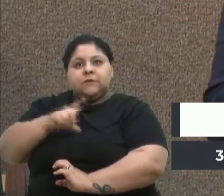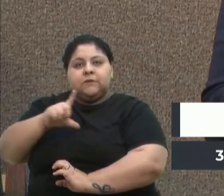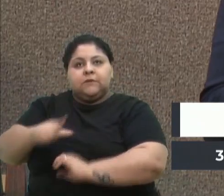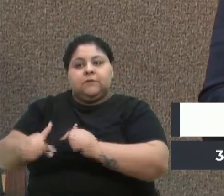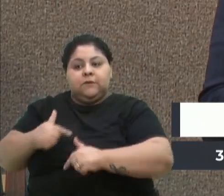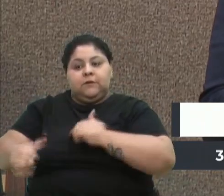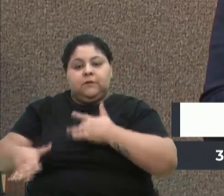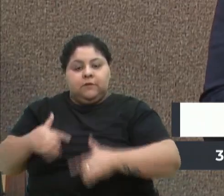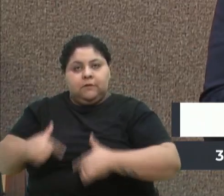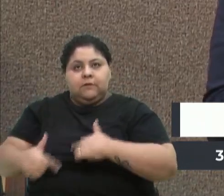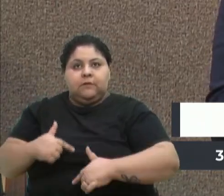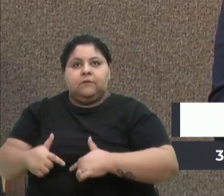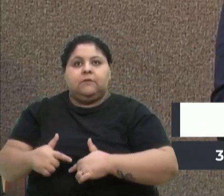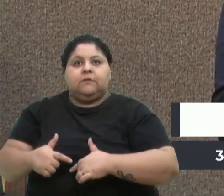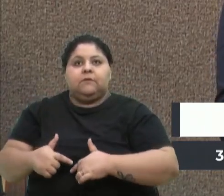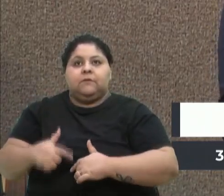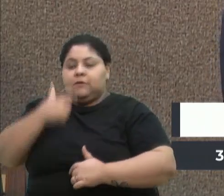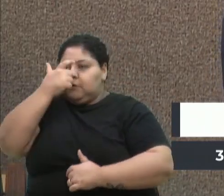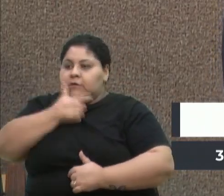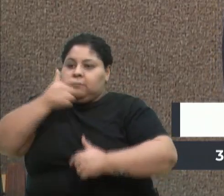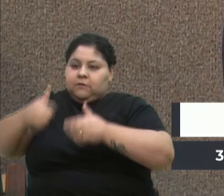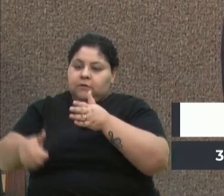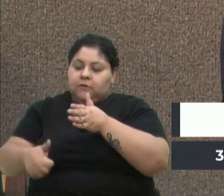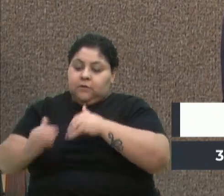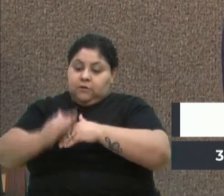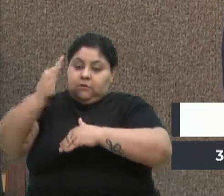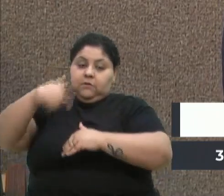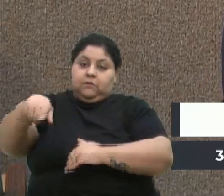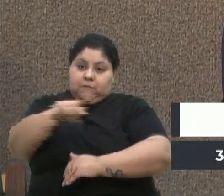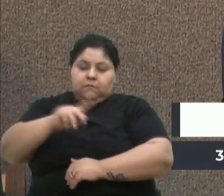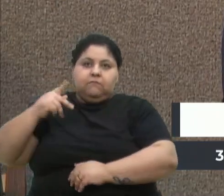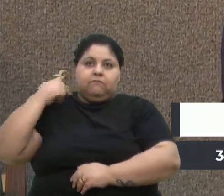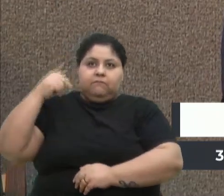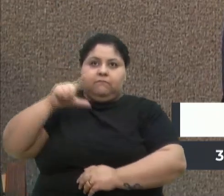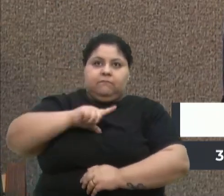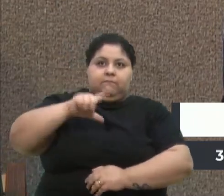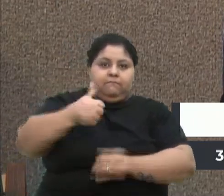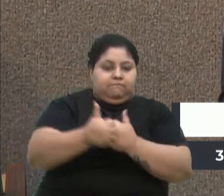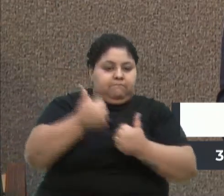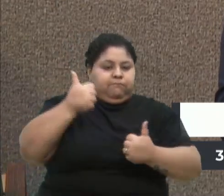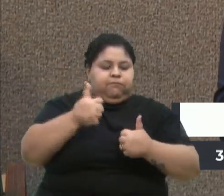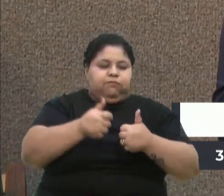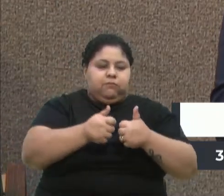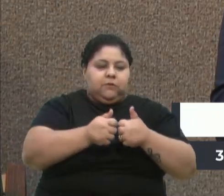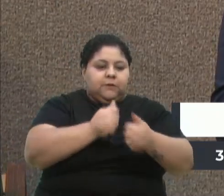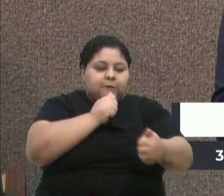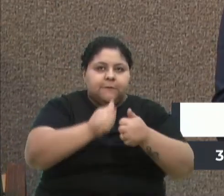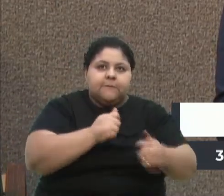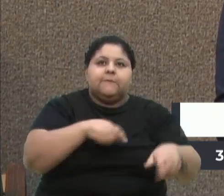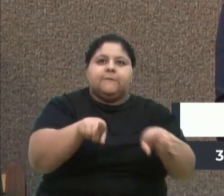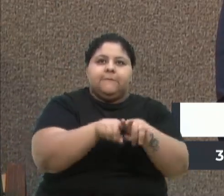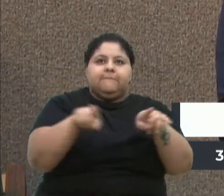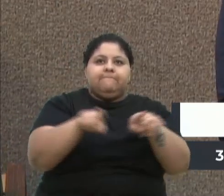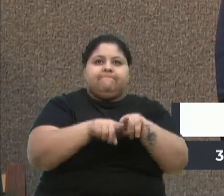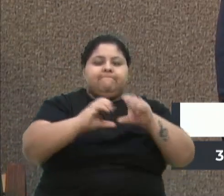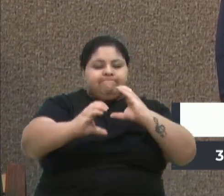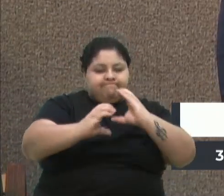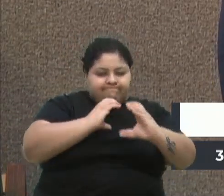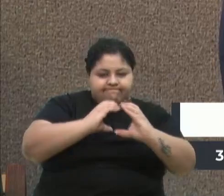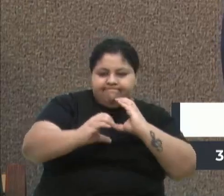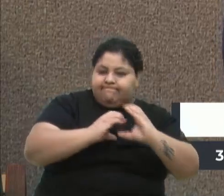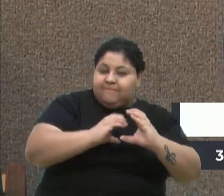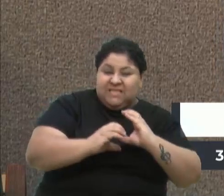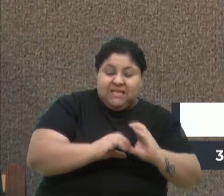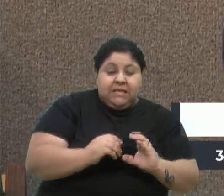e quem atua. Eu acho que a maioria dos vereadores hoje aqui tem assessor de imprensa, jornalista, tem gente da comunicação. Isso era